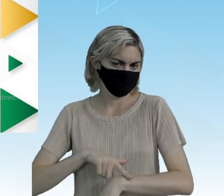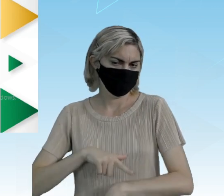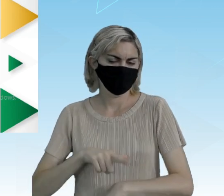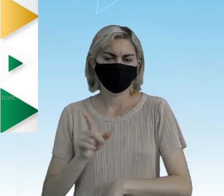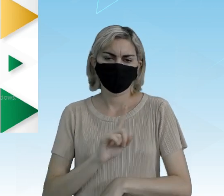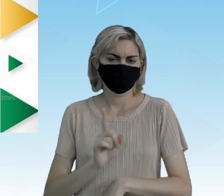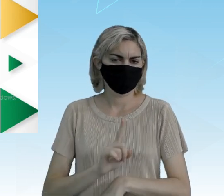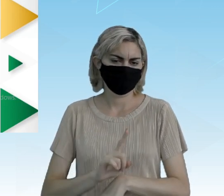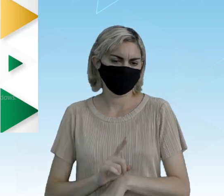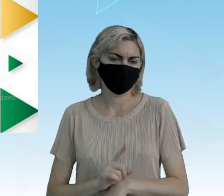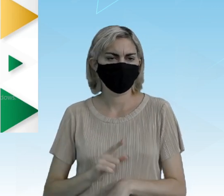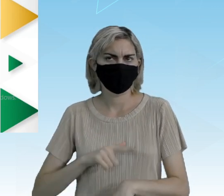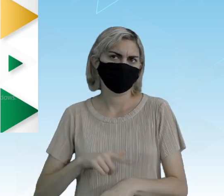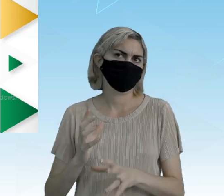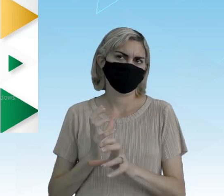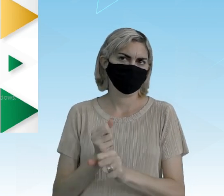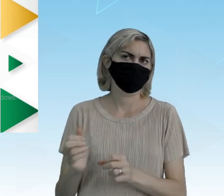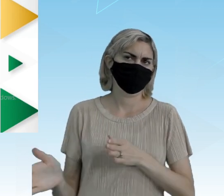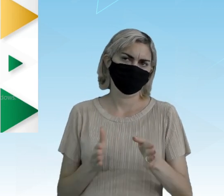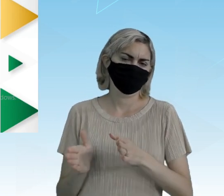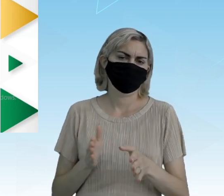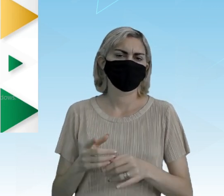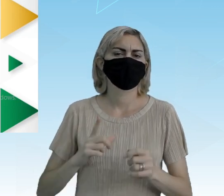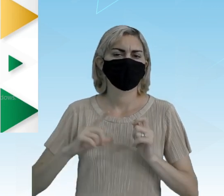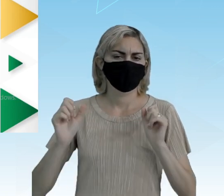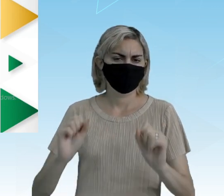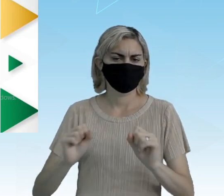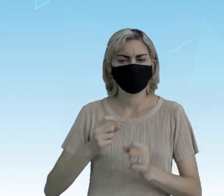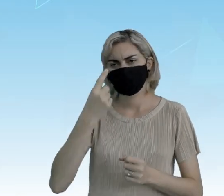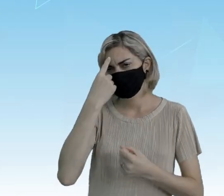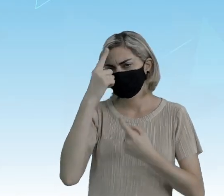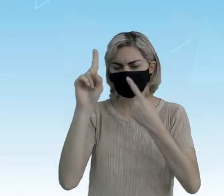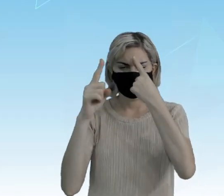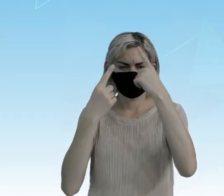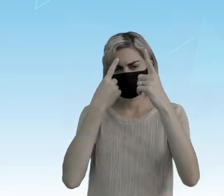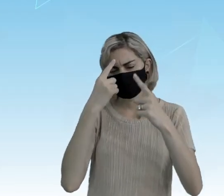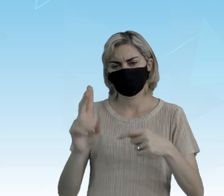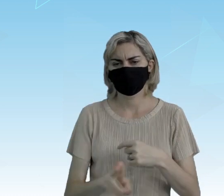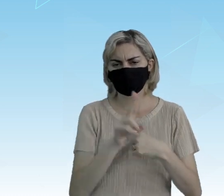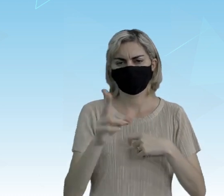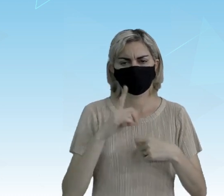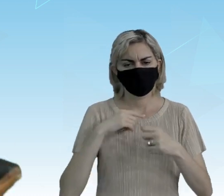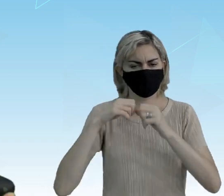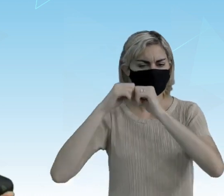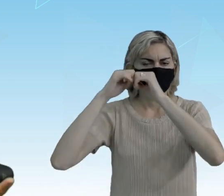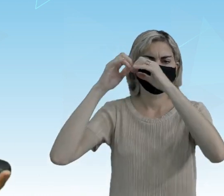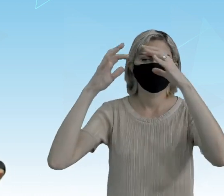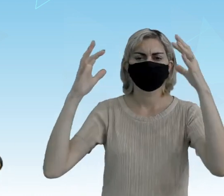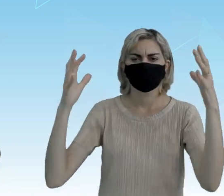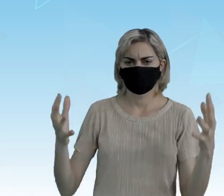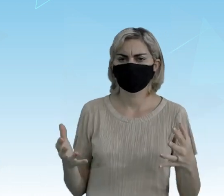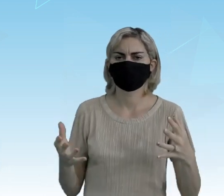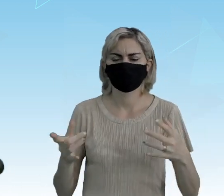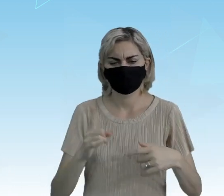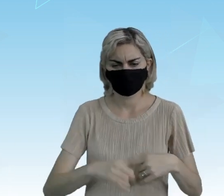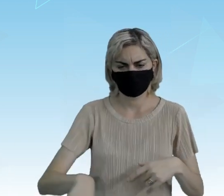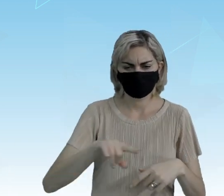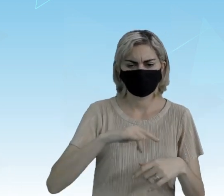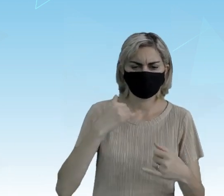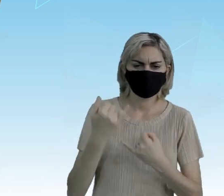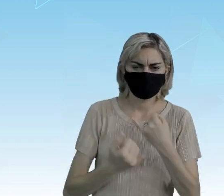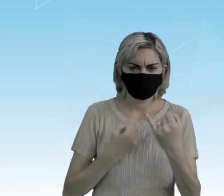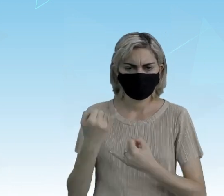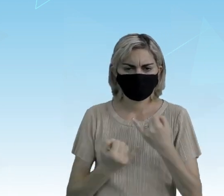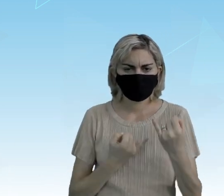a gente não estimula muita coisa. A gente pode inventar, a gente pode usar a nossa imaginação. A gente